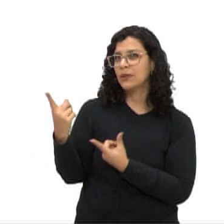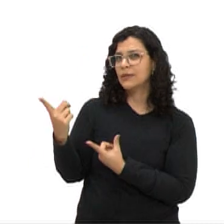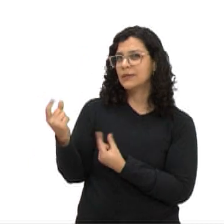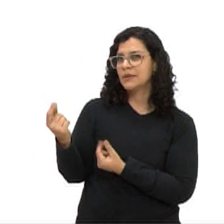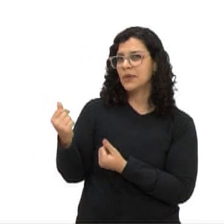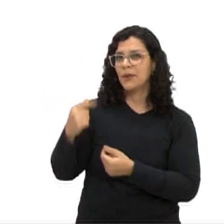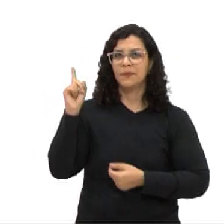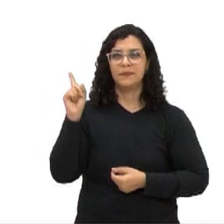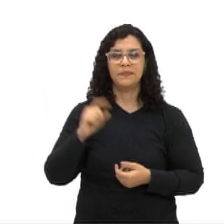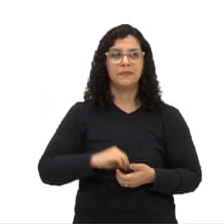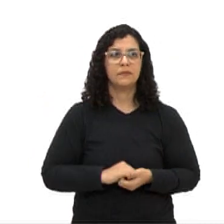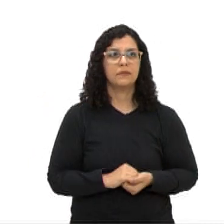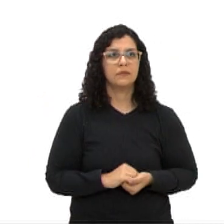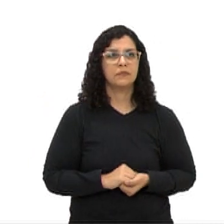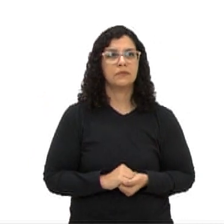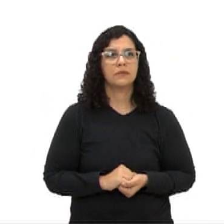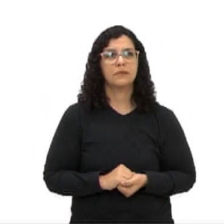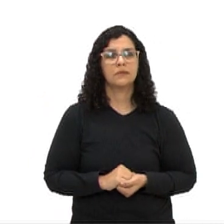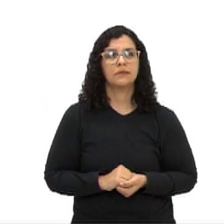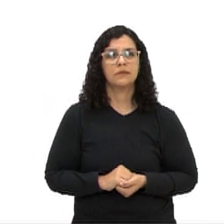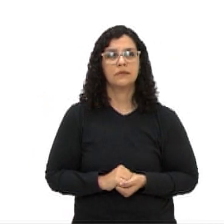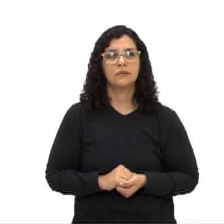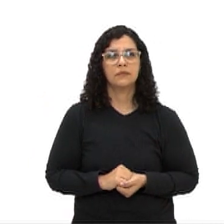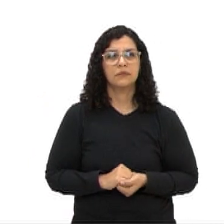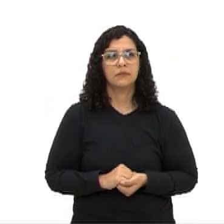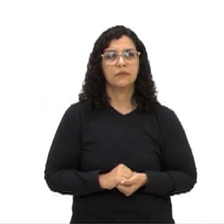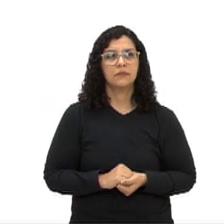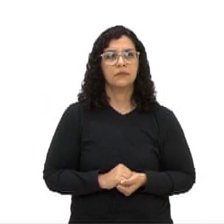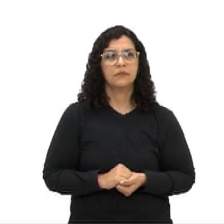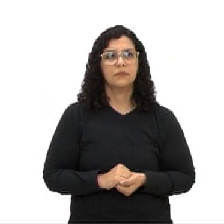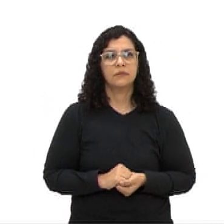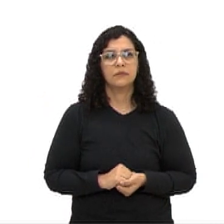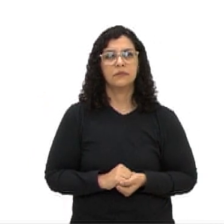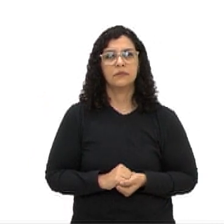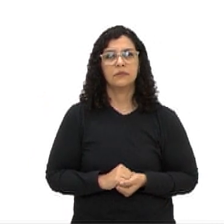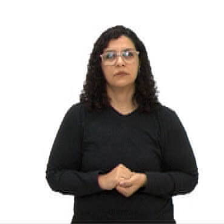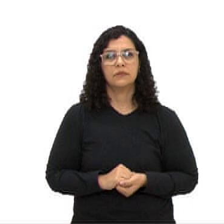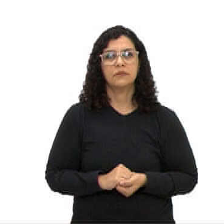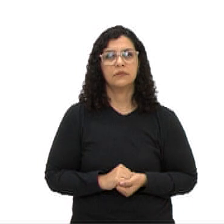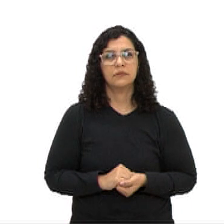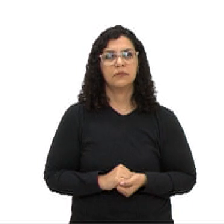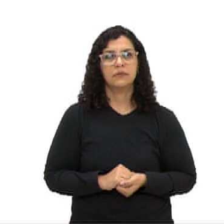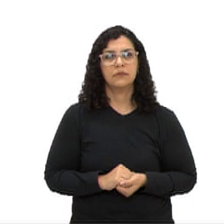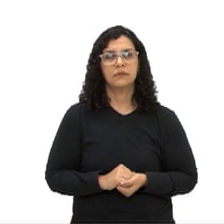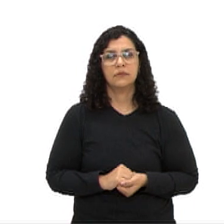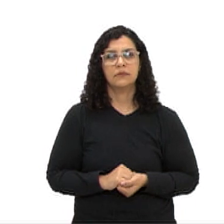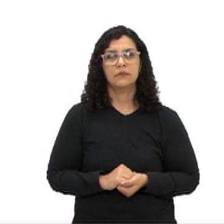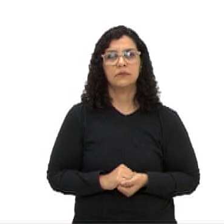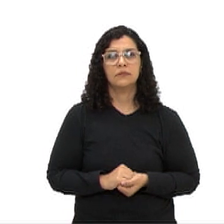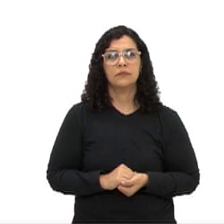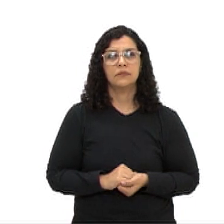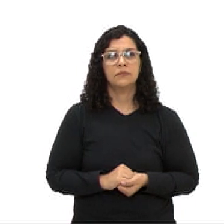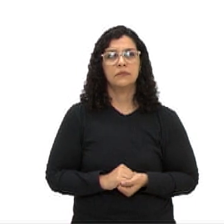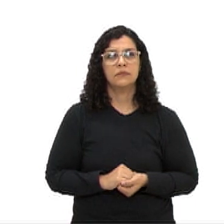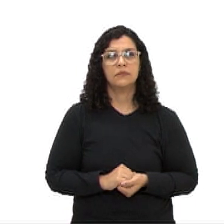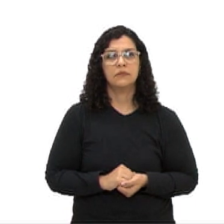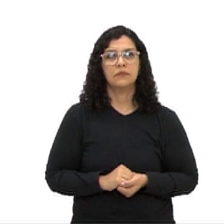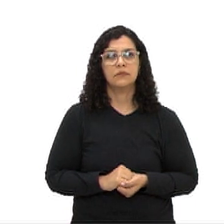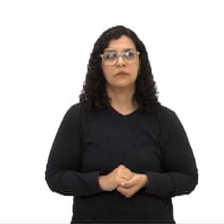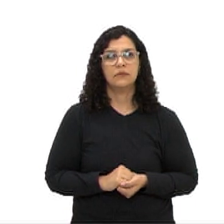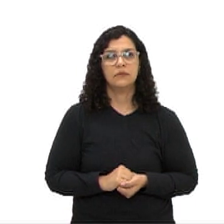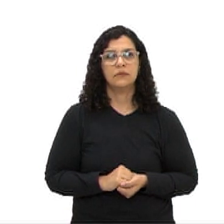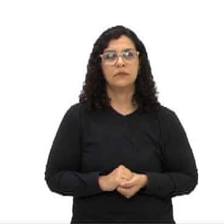elementos gráficos, globos, vinhetas, dibujos e onomatopeias. E tienen